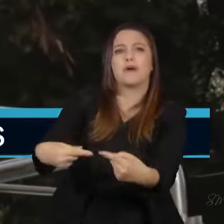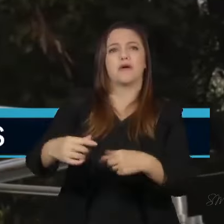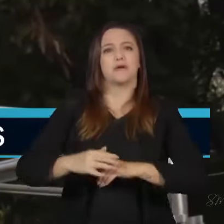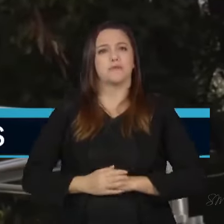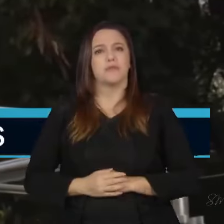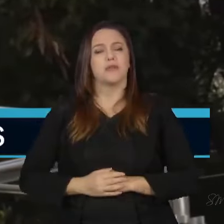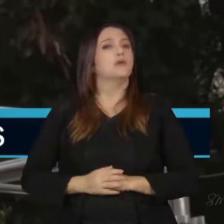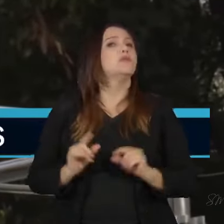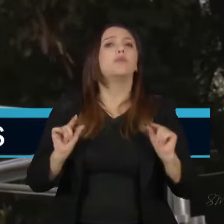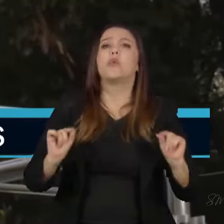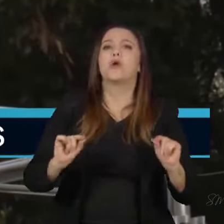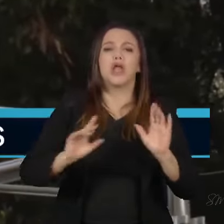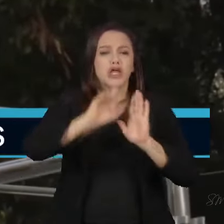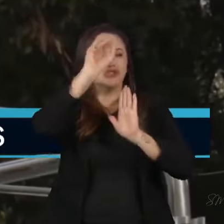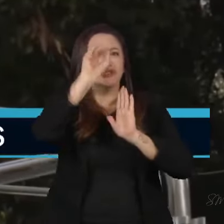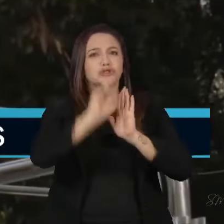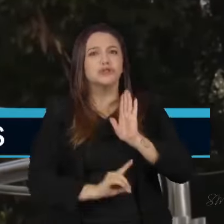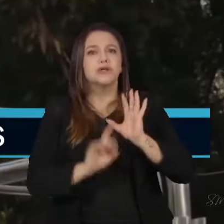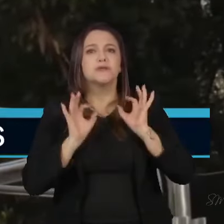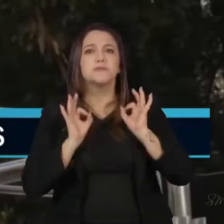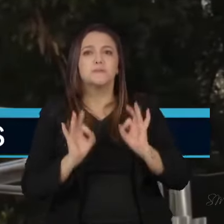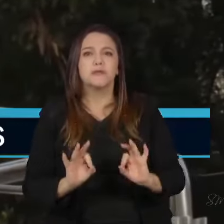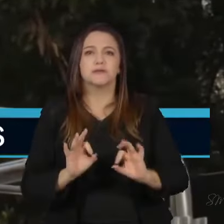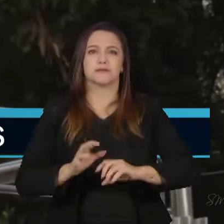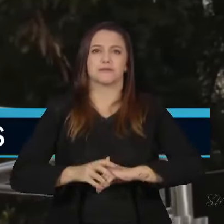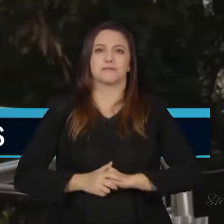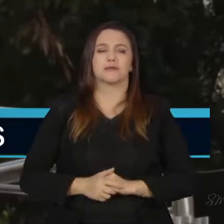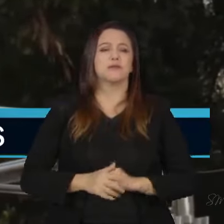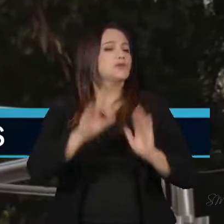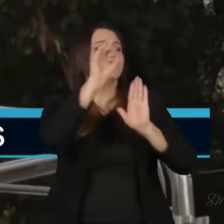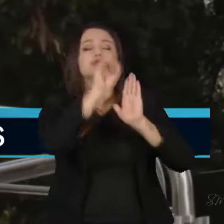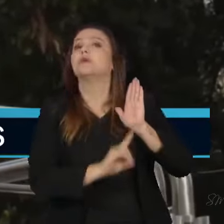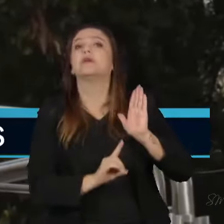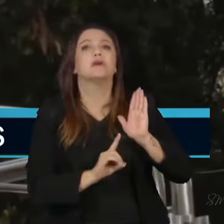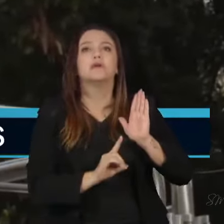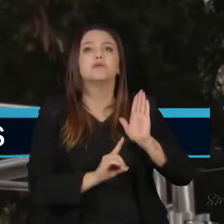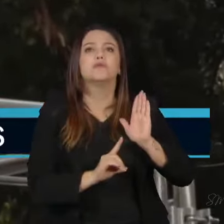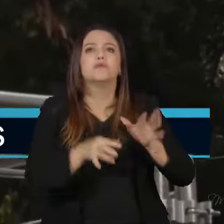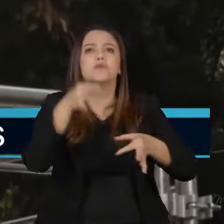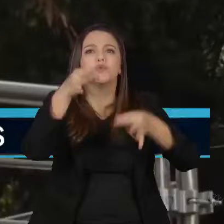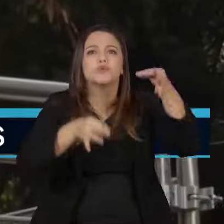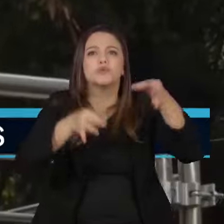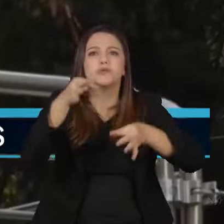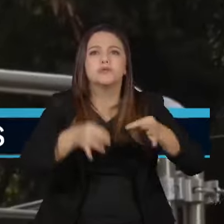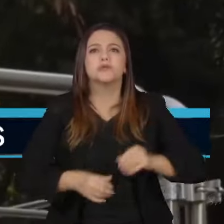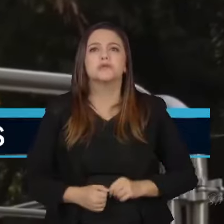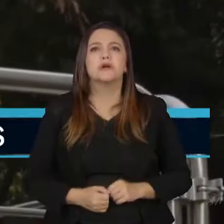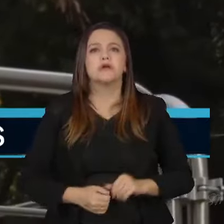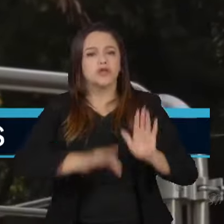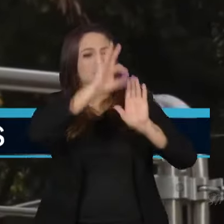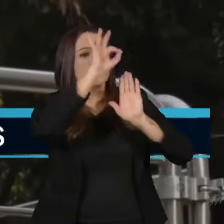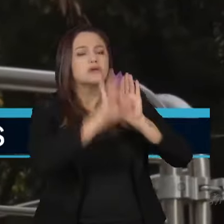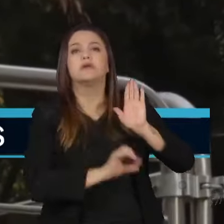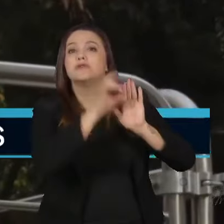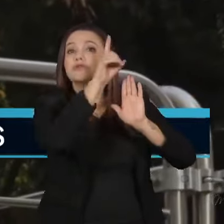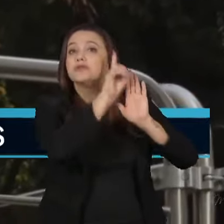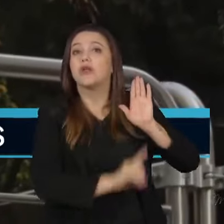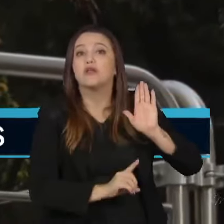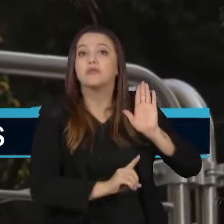um direito inalienável, o direito à justiça, o direito à liberdade.